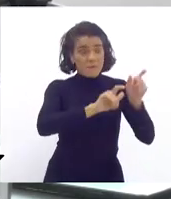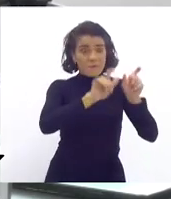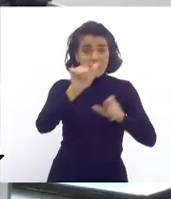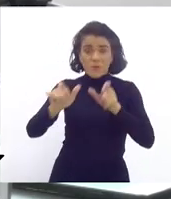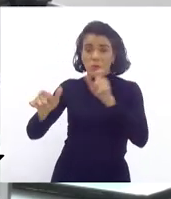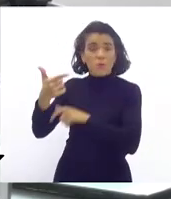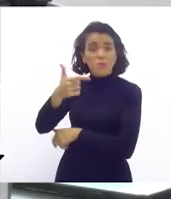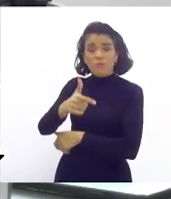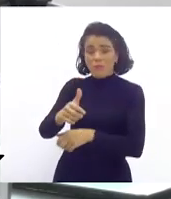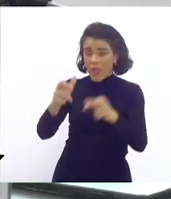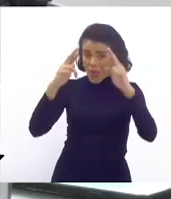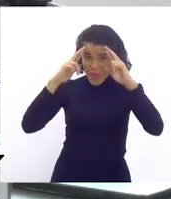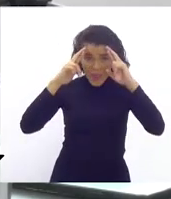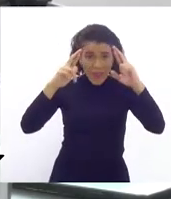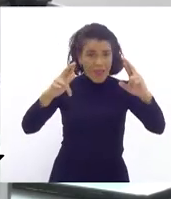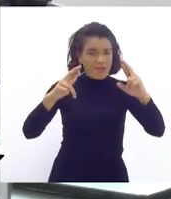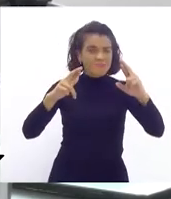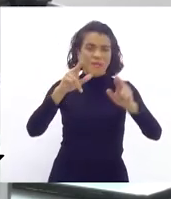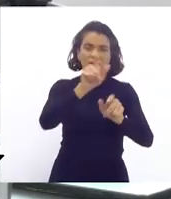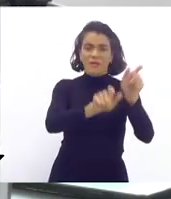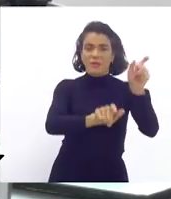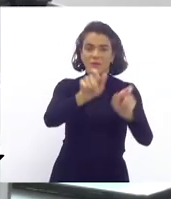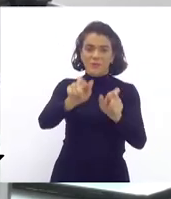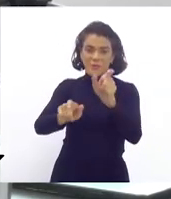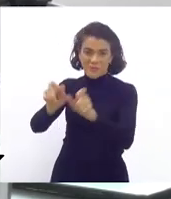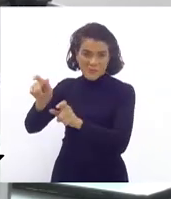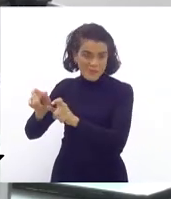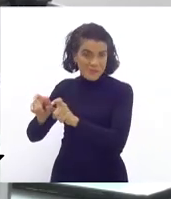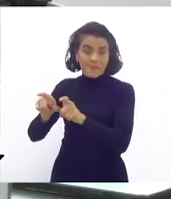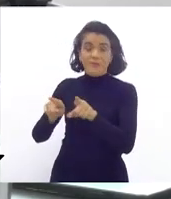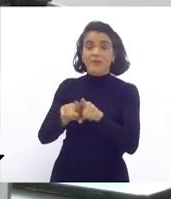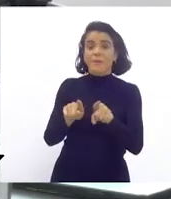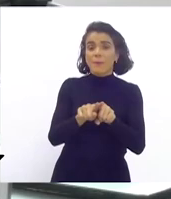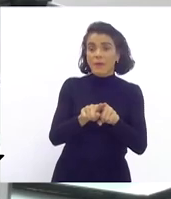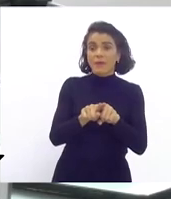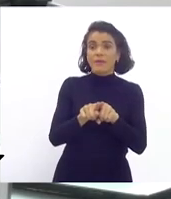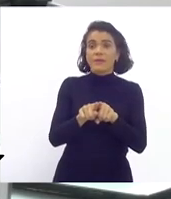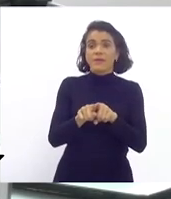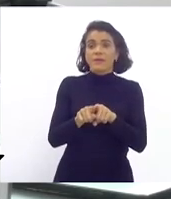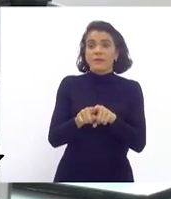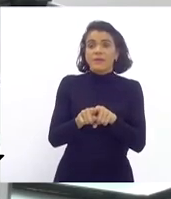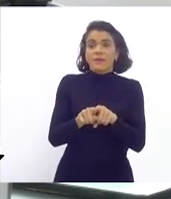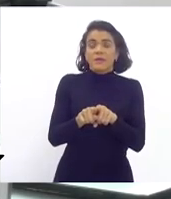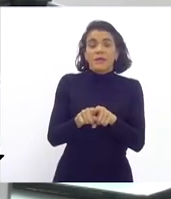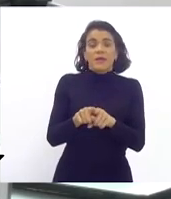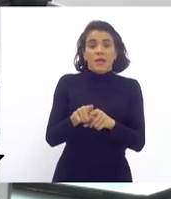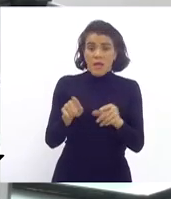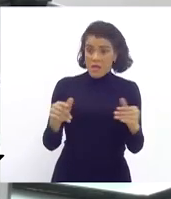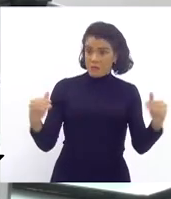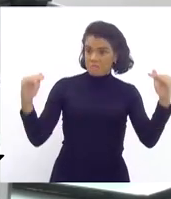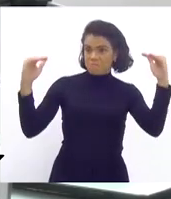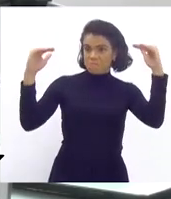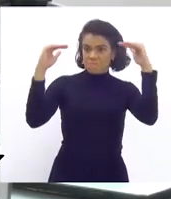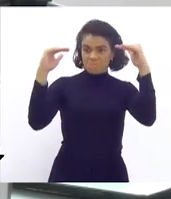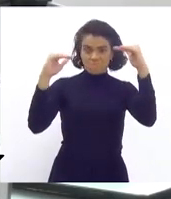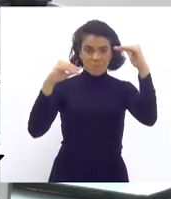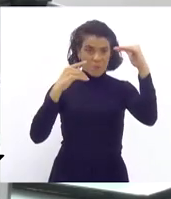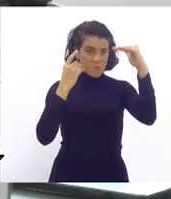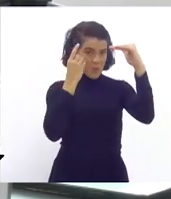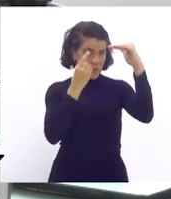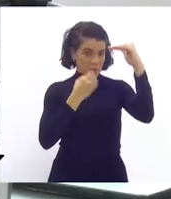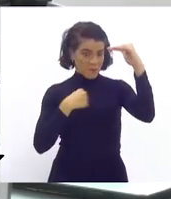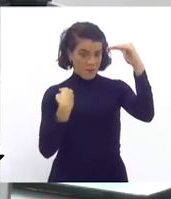têm esse respeito como a que colocou o presidente vou fazer o uso da sua palavra se essas autoridades que aqui se fazem presente